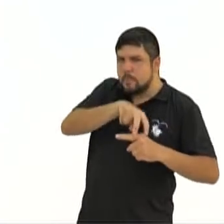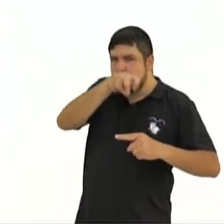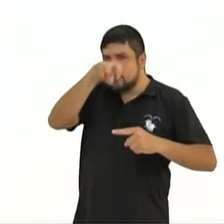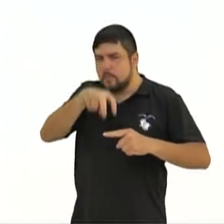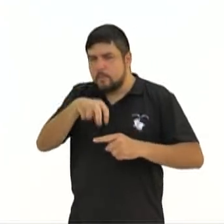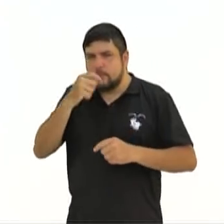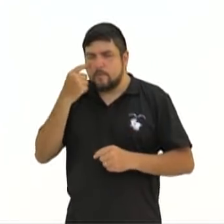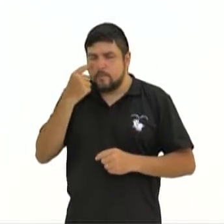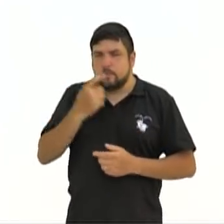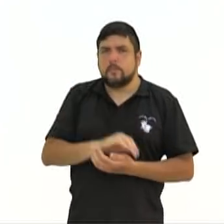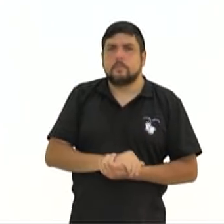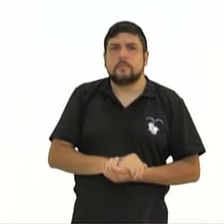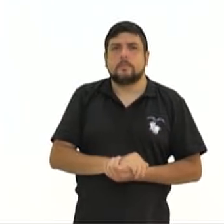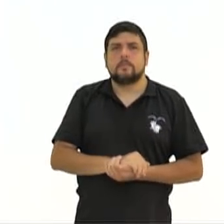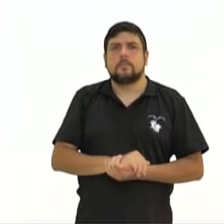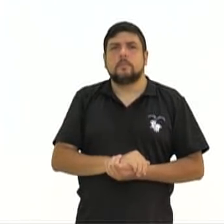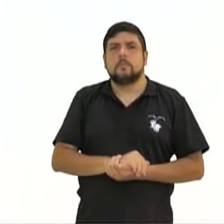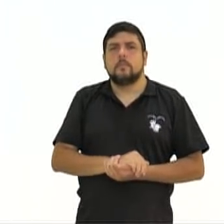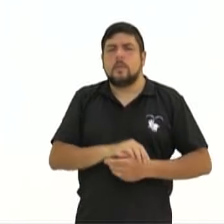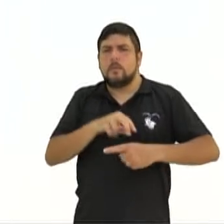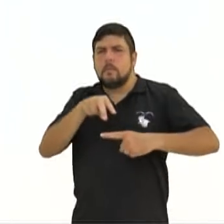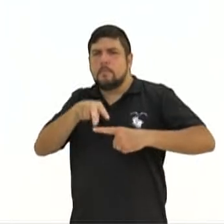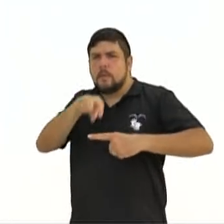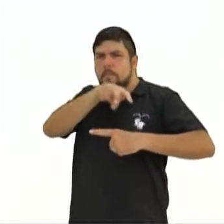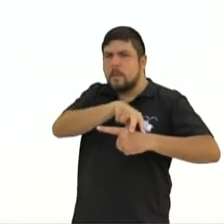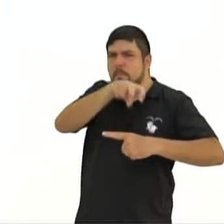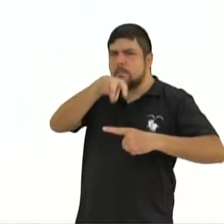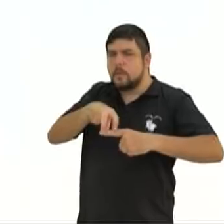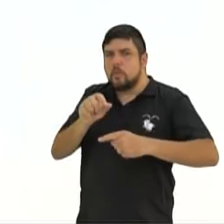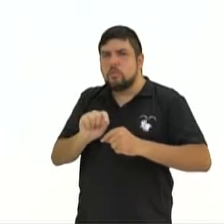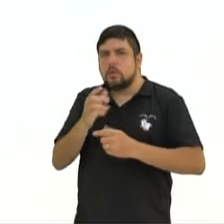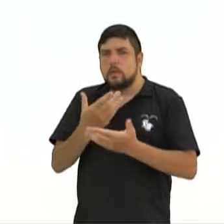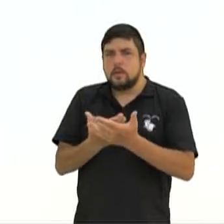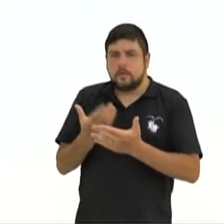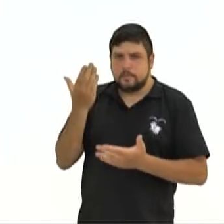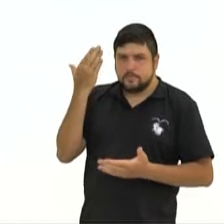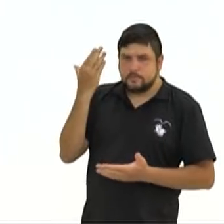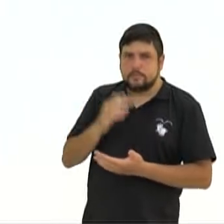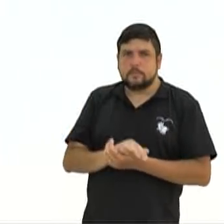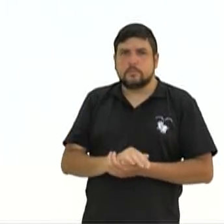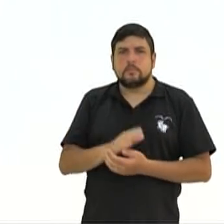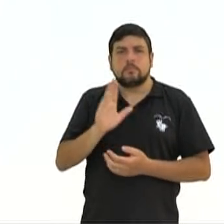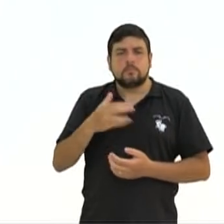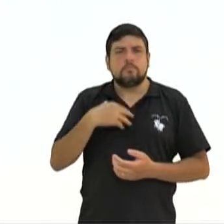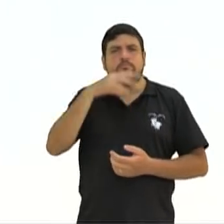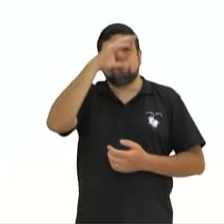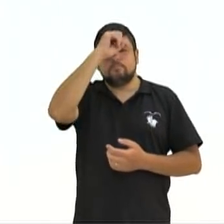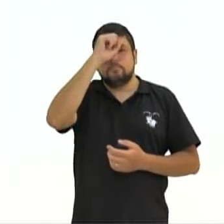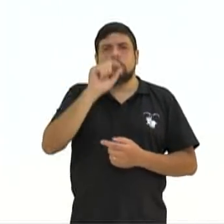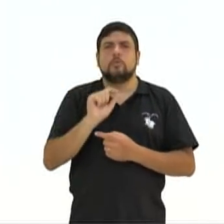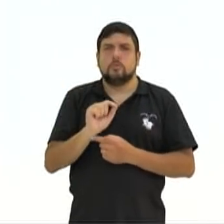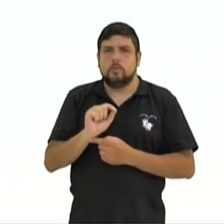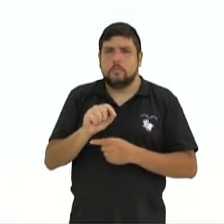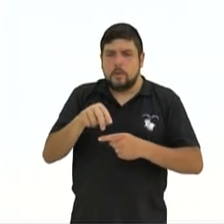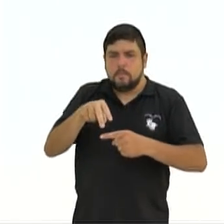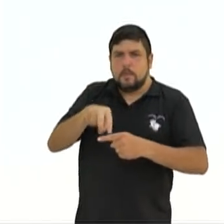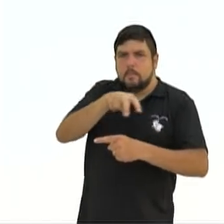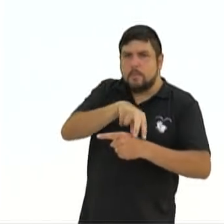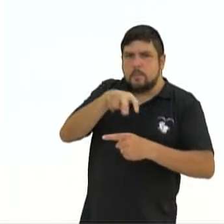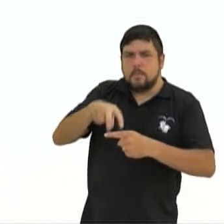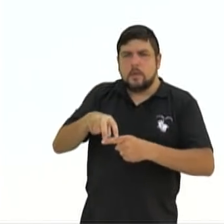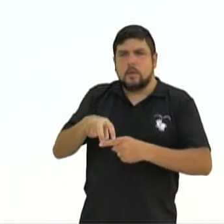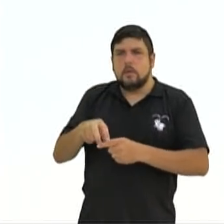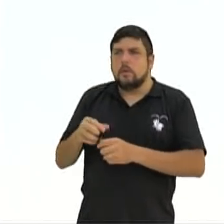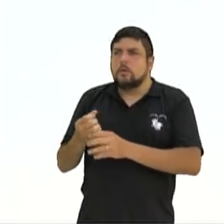primeiro, vamos relembrar do parkour, a nossa aula anterior. Nós aprendemos lá que o parkour teve origem